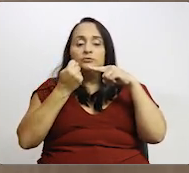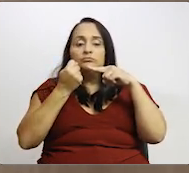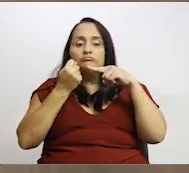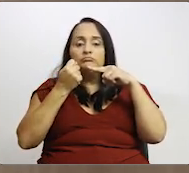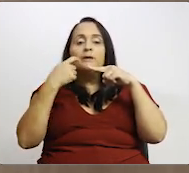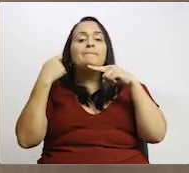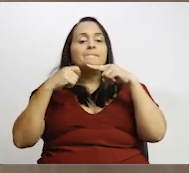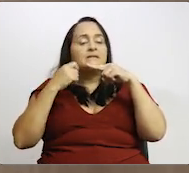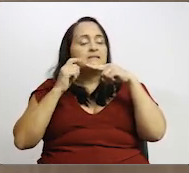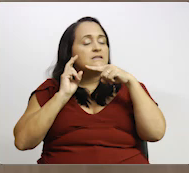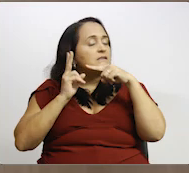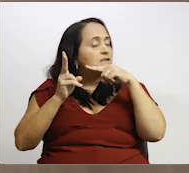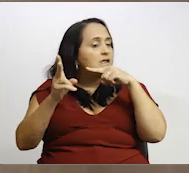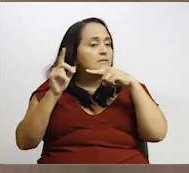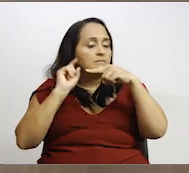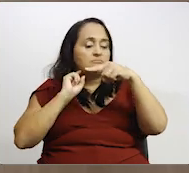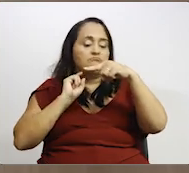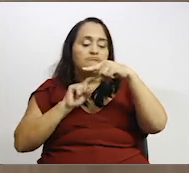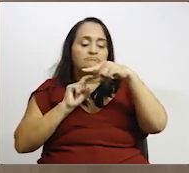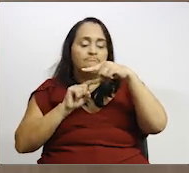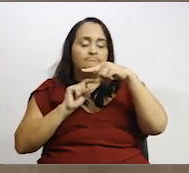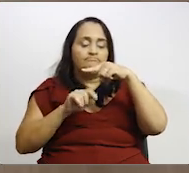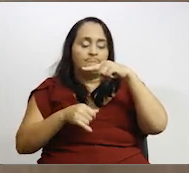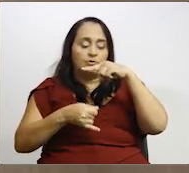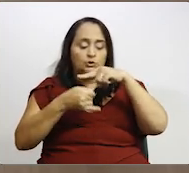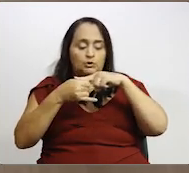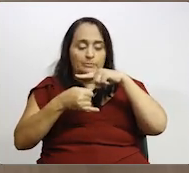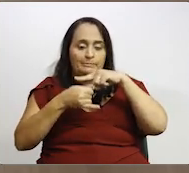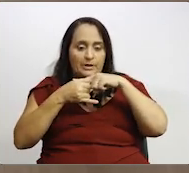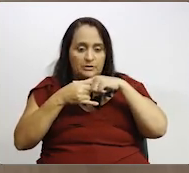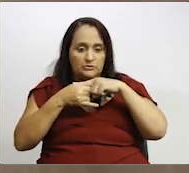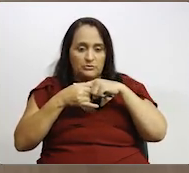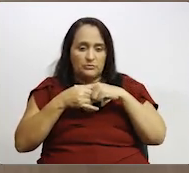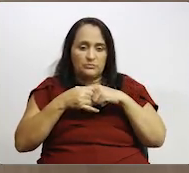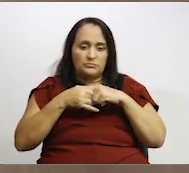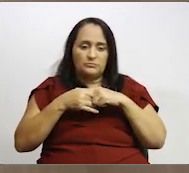sempre escrevo no denominador, ou seja, nessa parte de baixo da